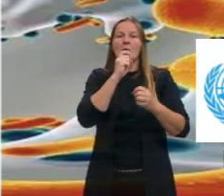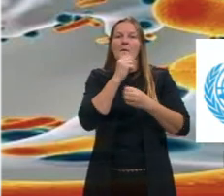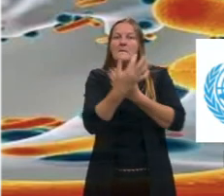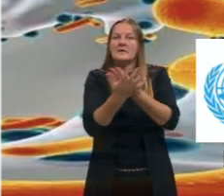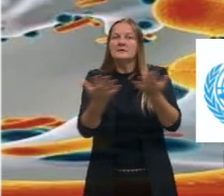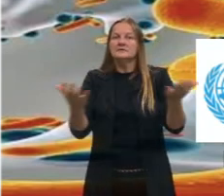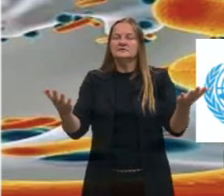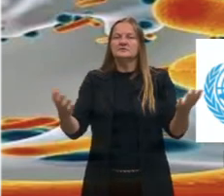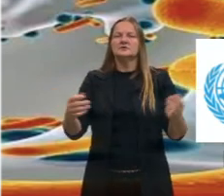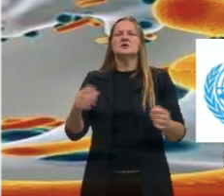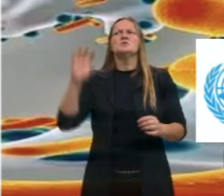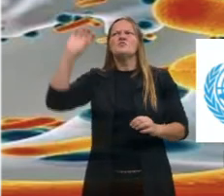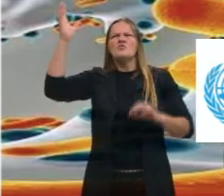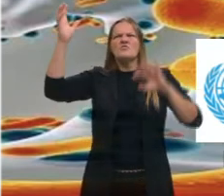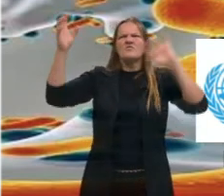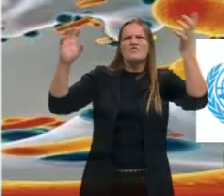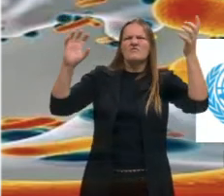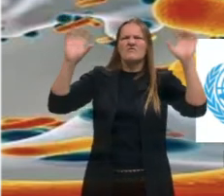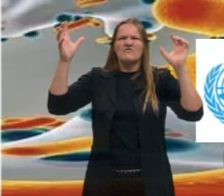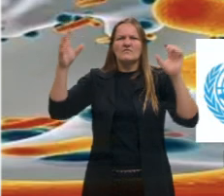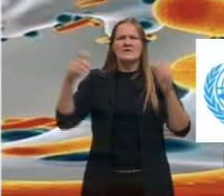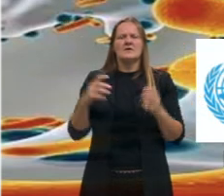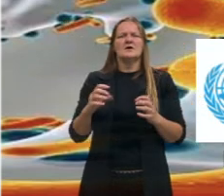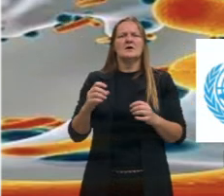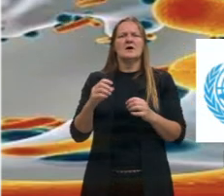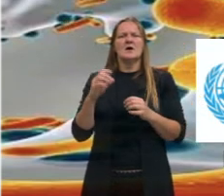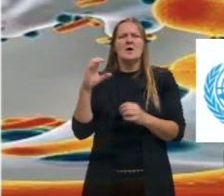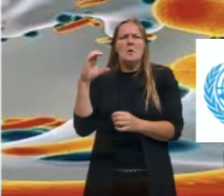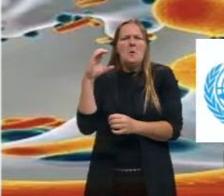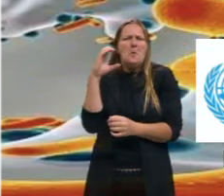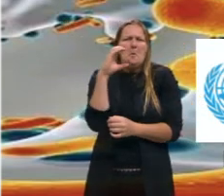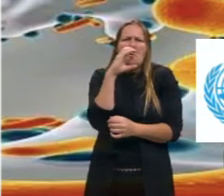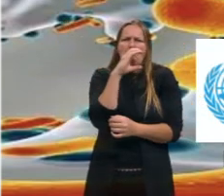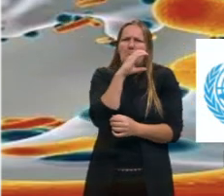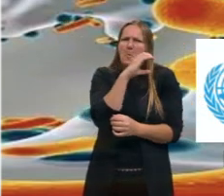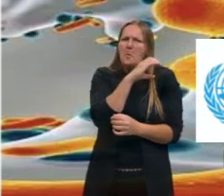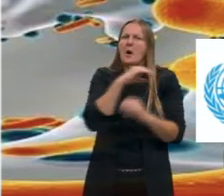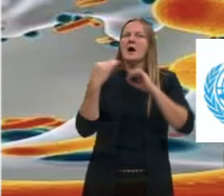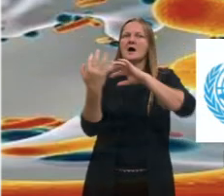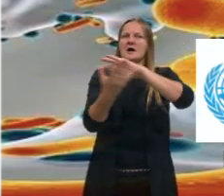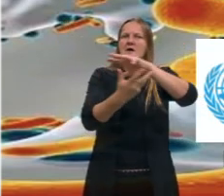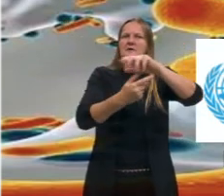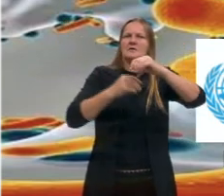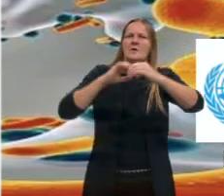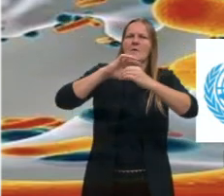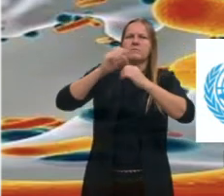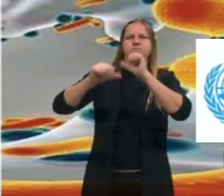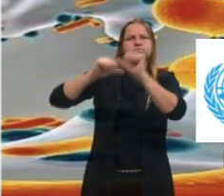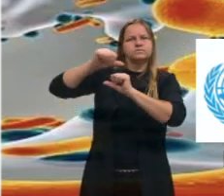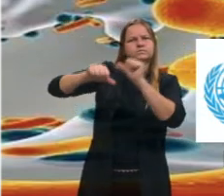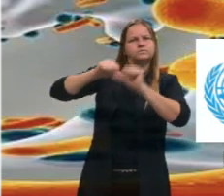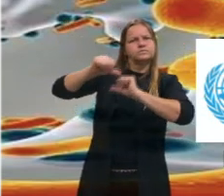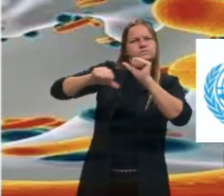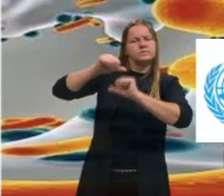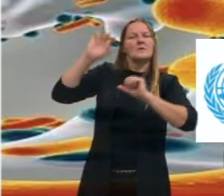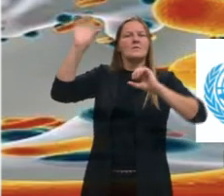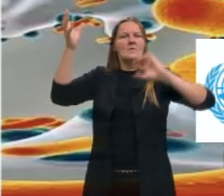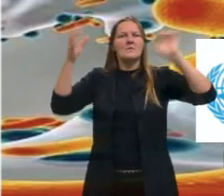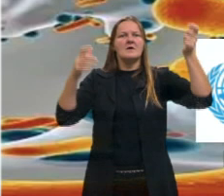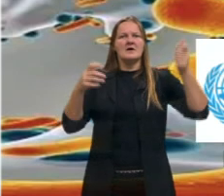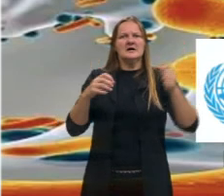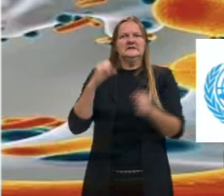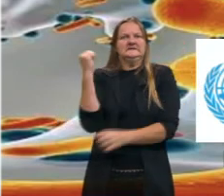eventos climáticos severos e elevação da temperatura com as mudanças climáticas agravam